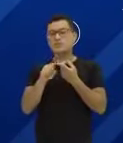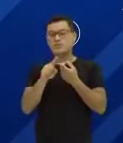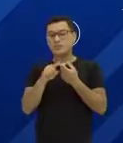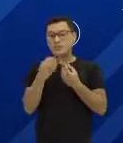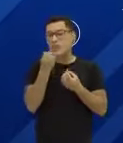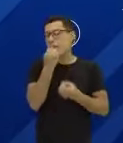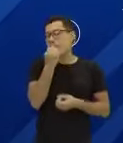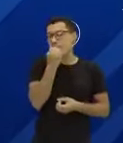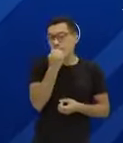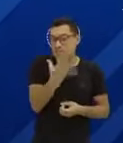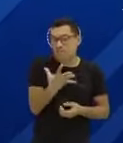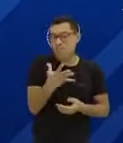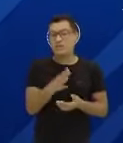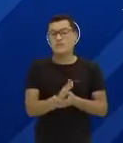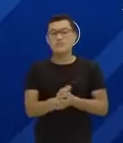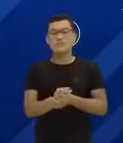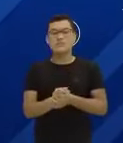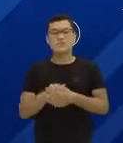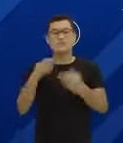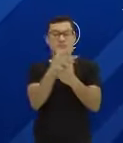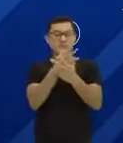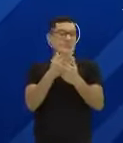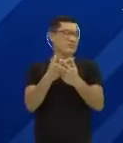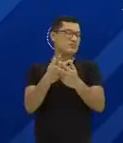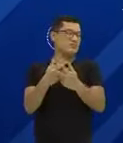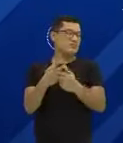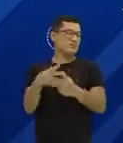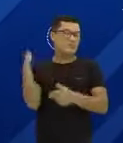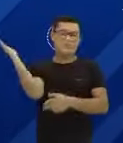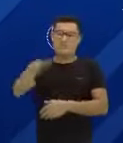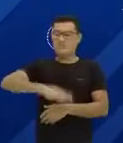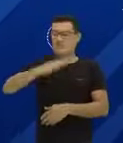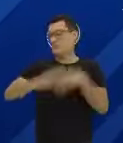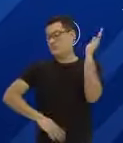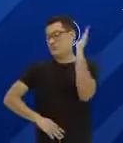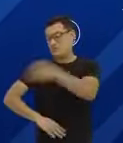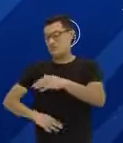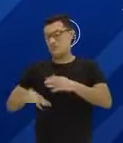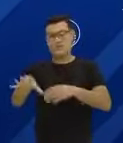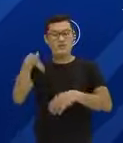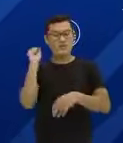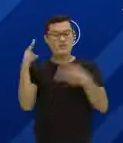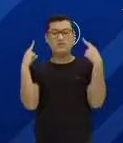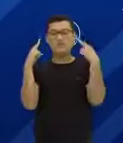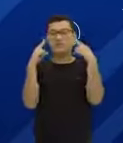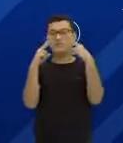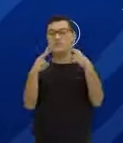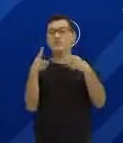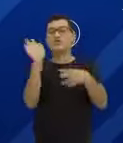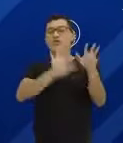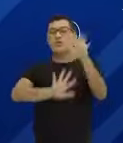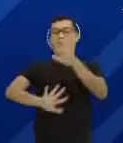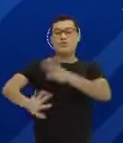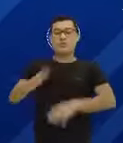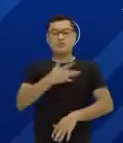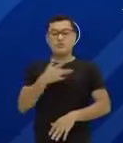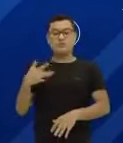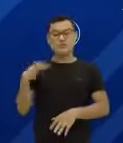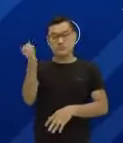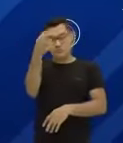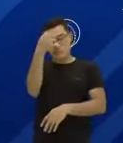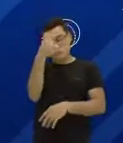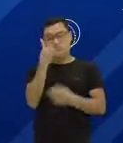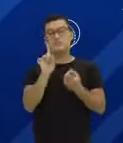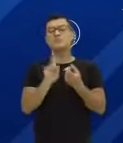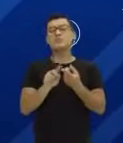forma de eliminar essas coisas negativas que a gente tanto vê, tanto escuta falar, é cuidando da saúde mental. E uma